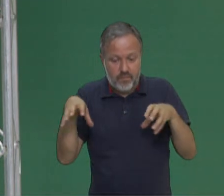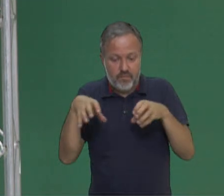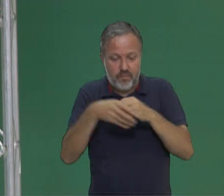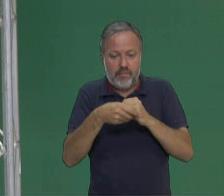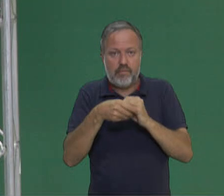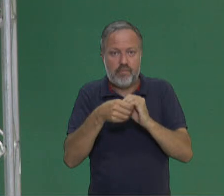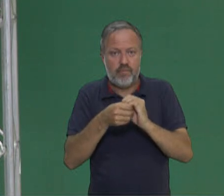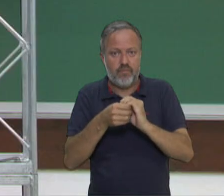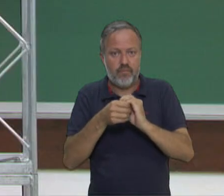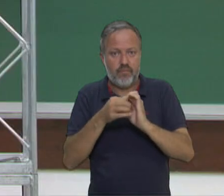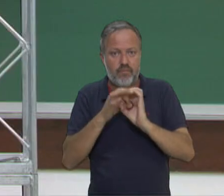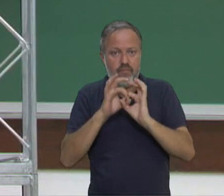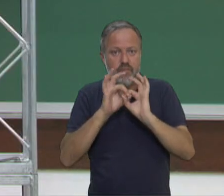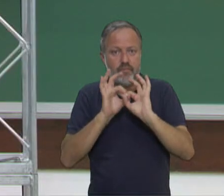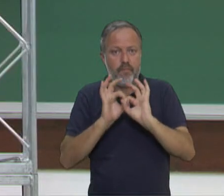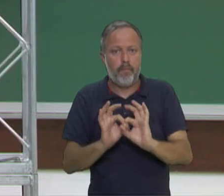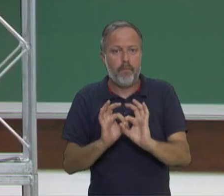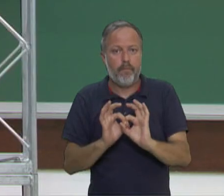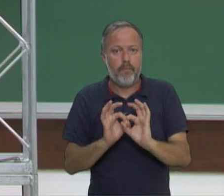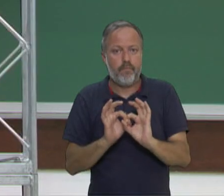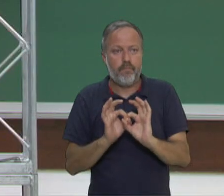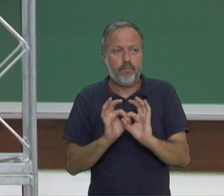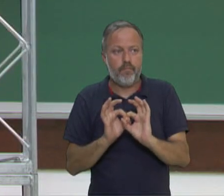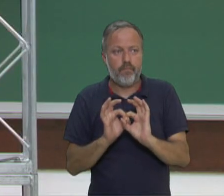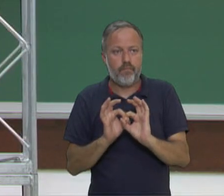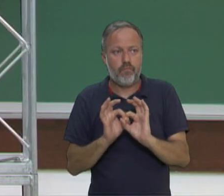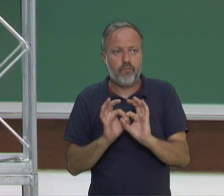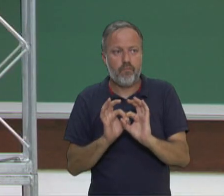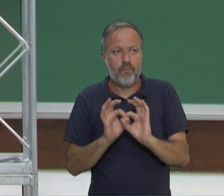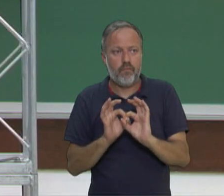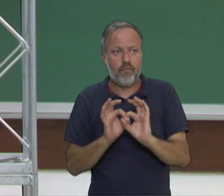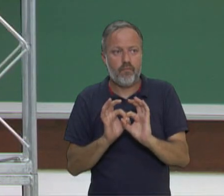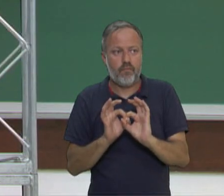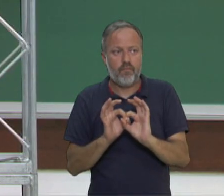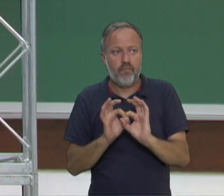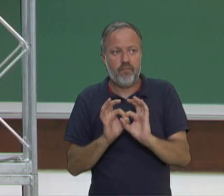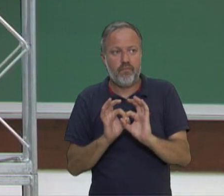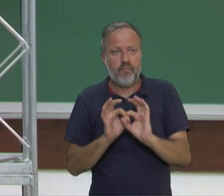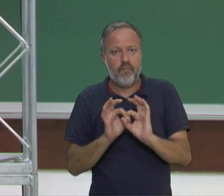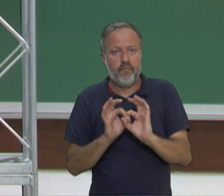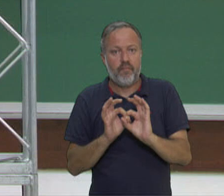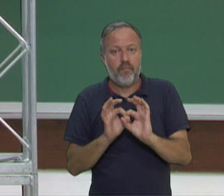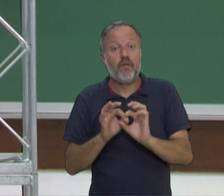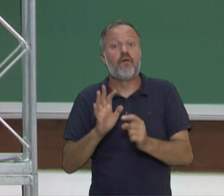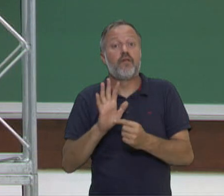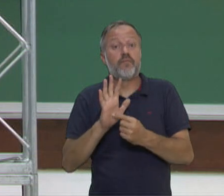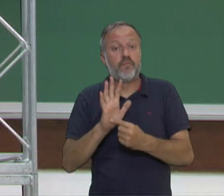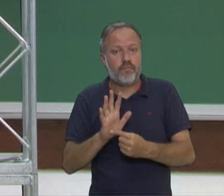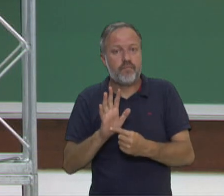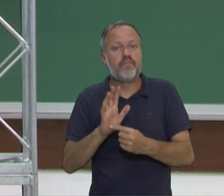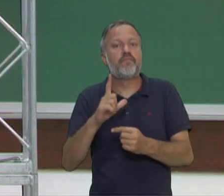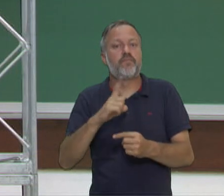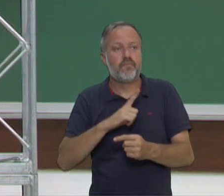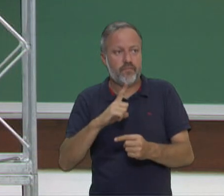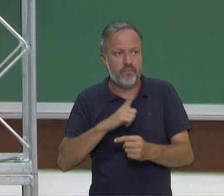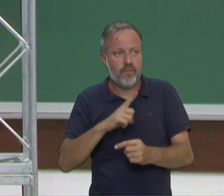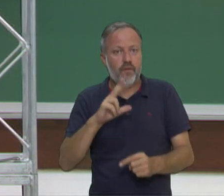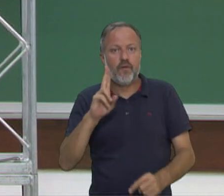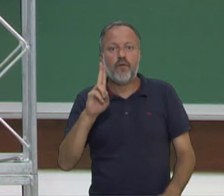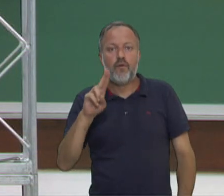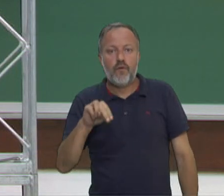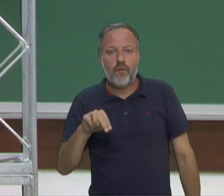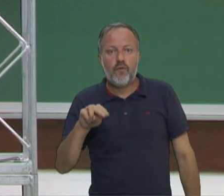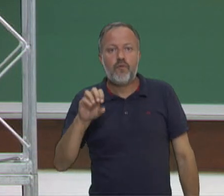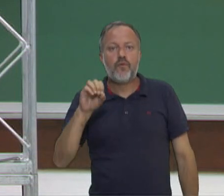unam. Se esses 2 núcleos se unirem, eles vão conseguir produzir ununênio. Conseguindo produzir